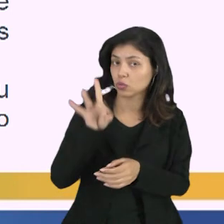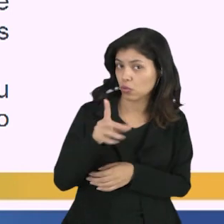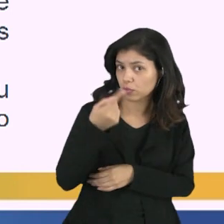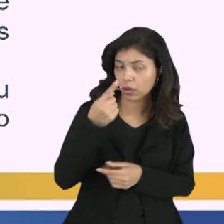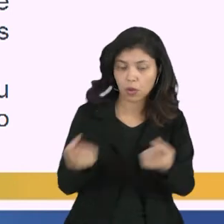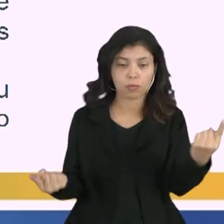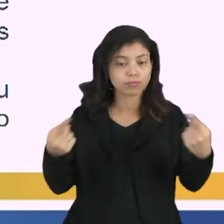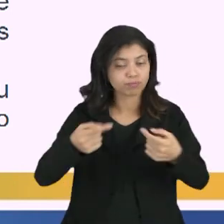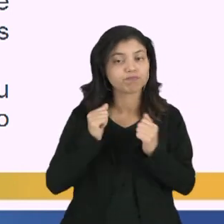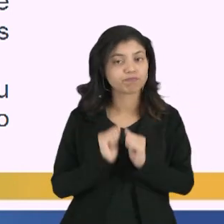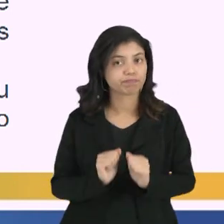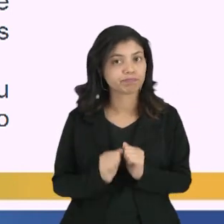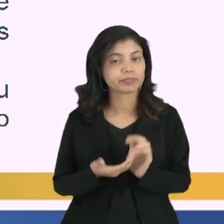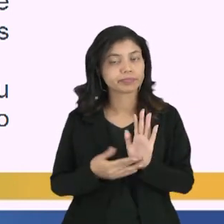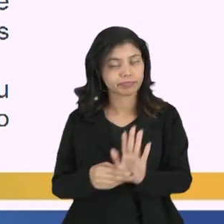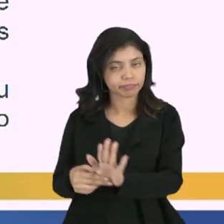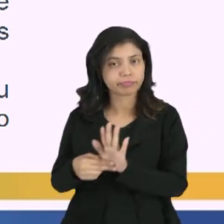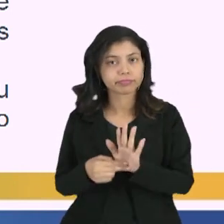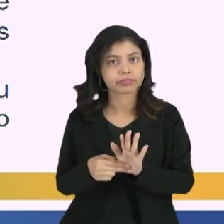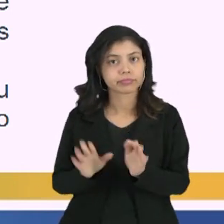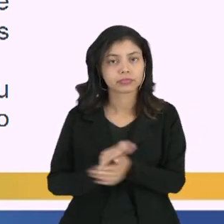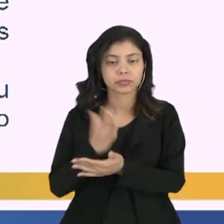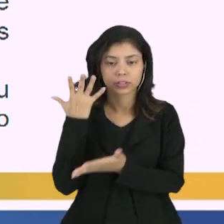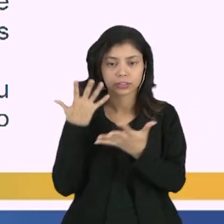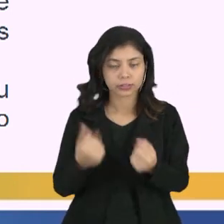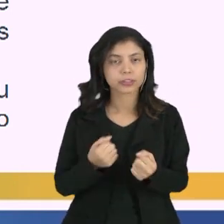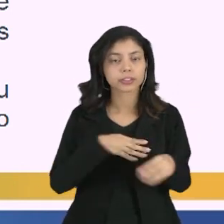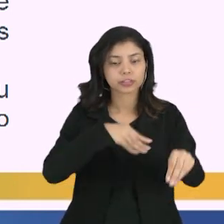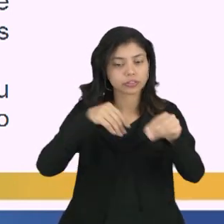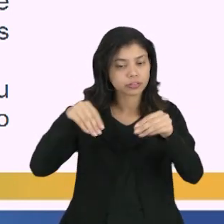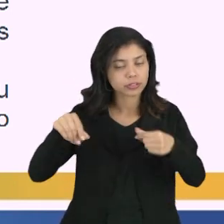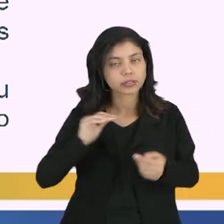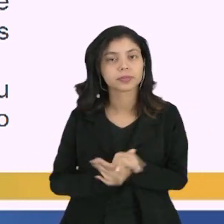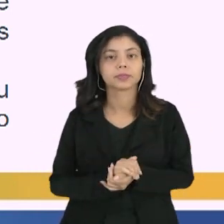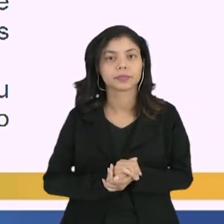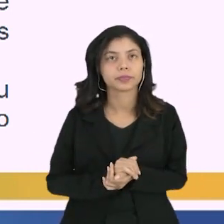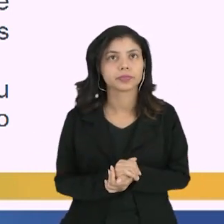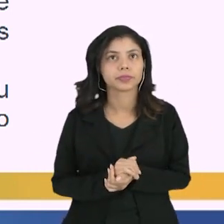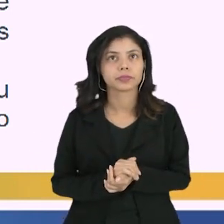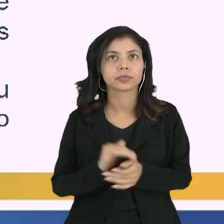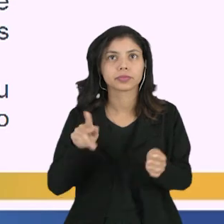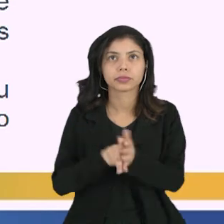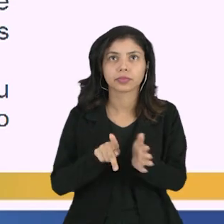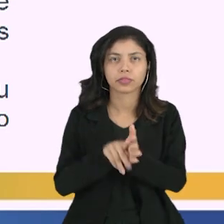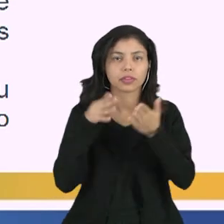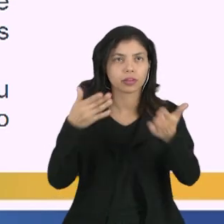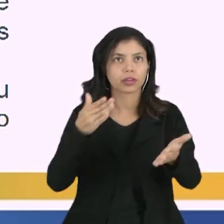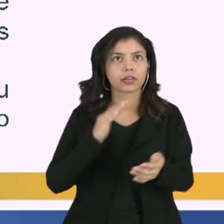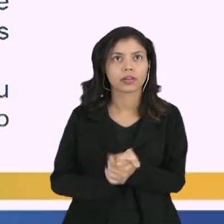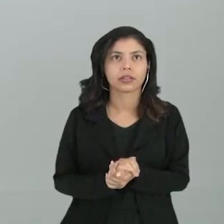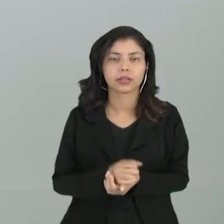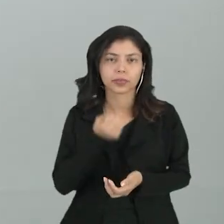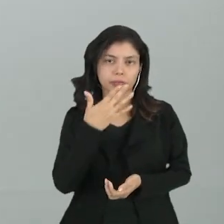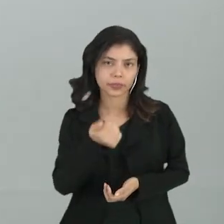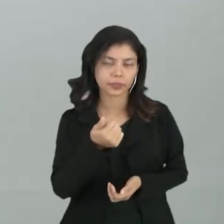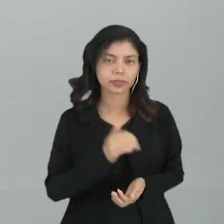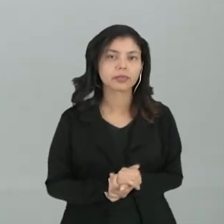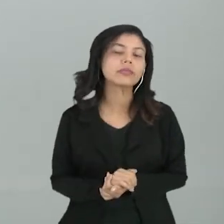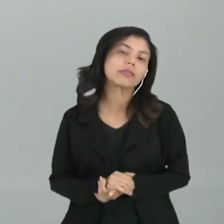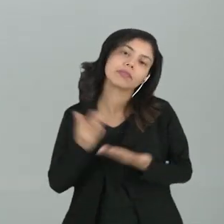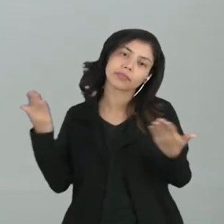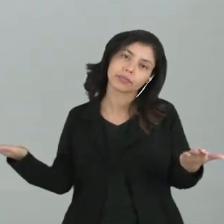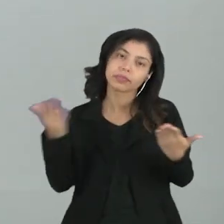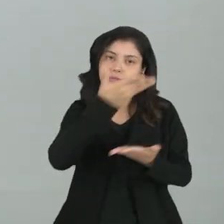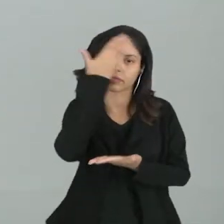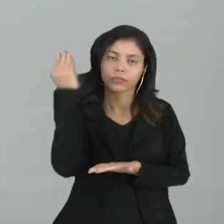essa disponibilização, né, e tinham posses também para se empreender aí nesse empreendimento, ok? Pessoal, então